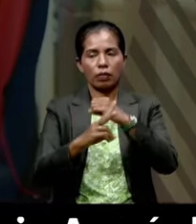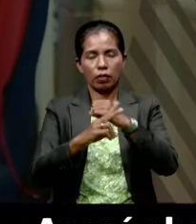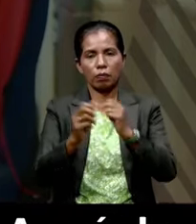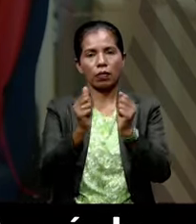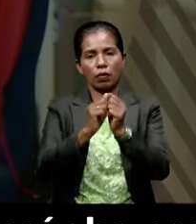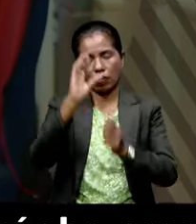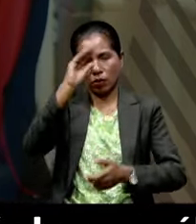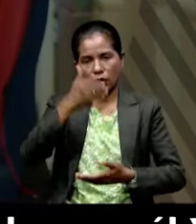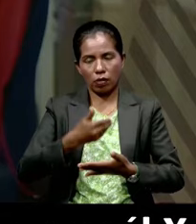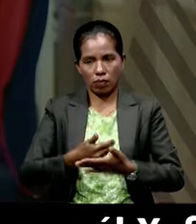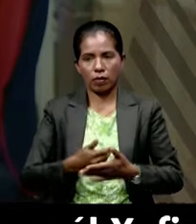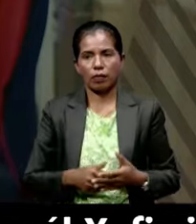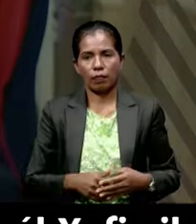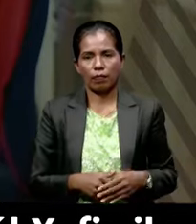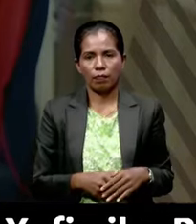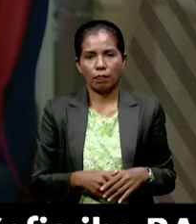oang.